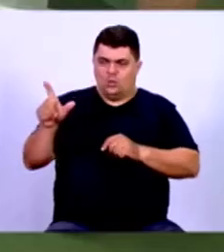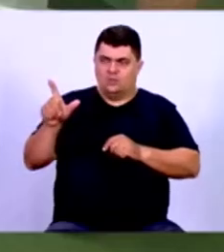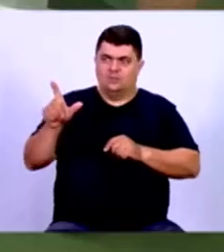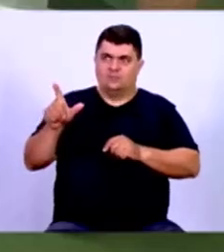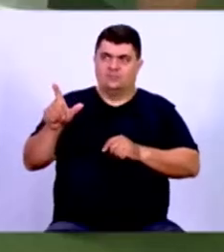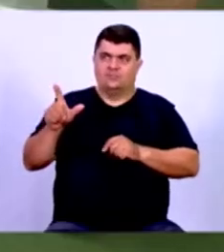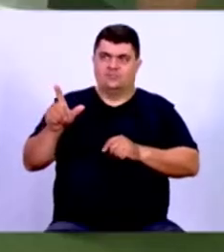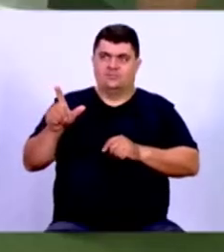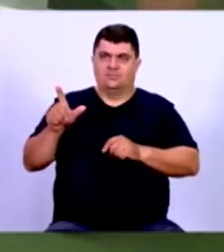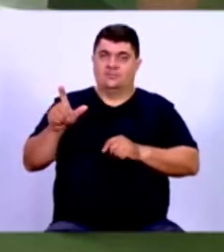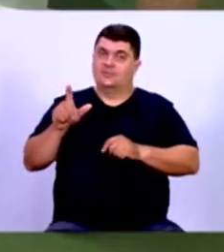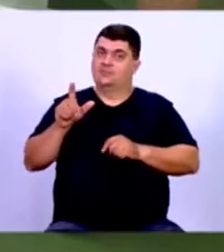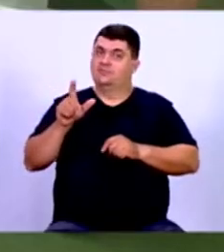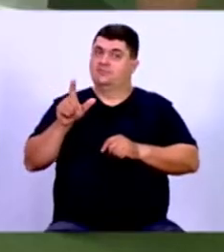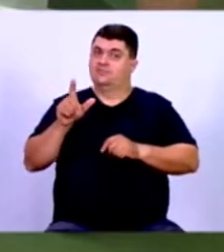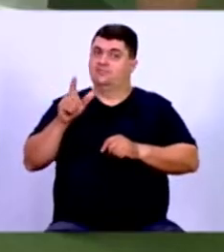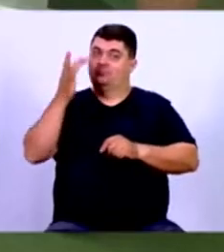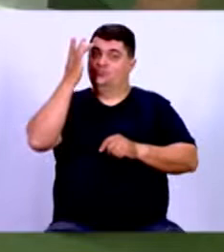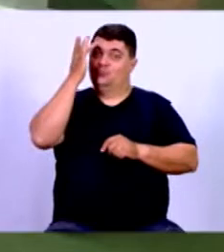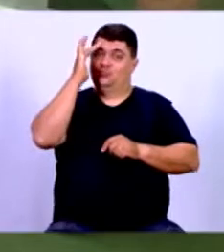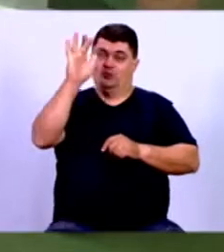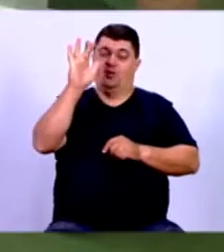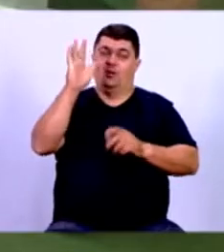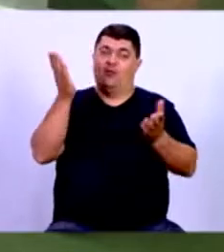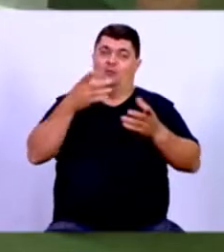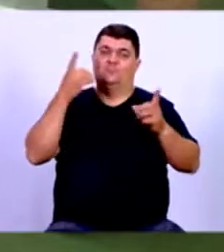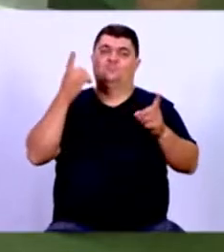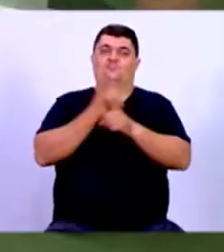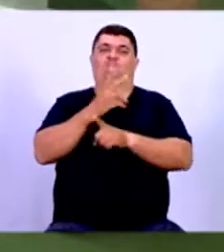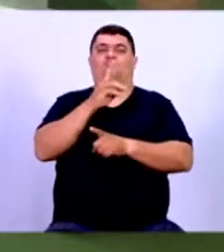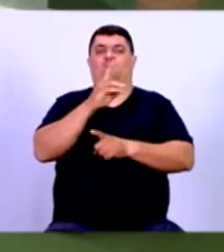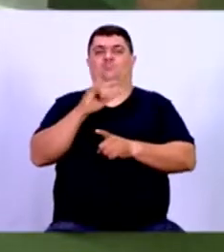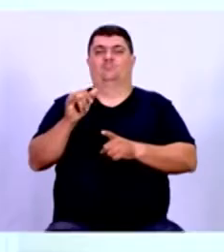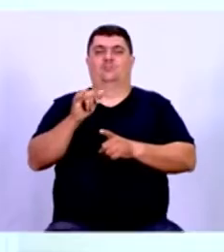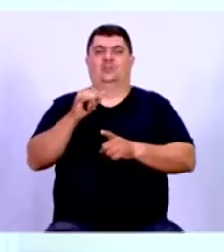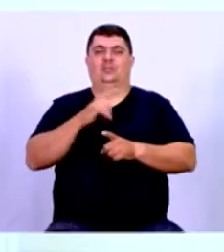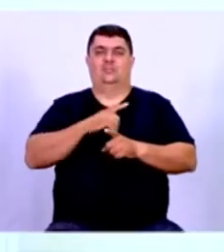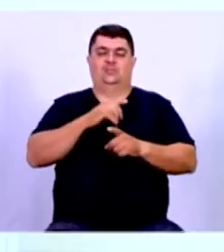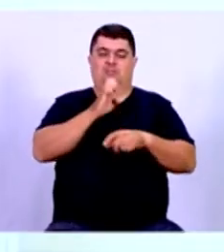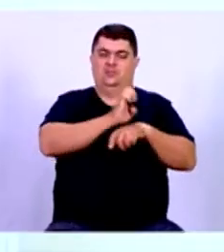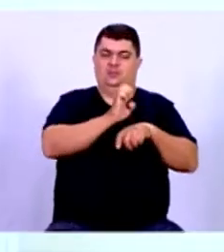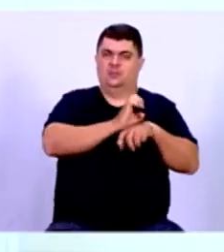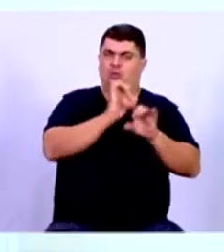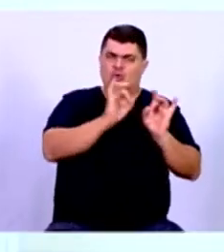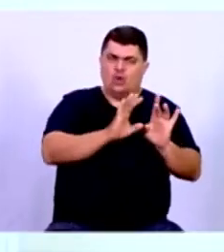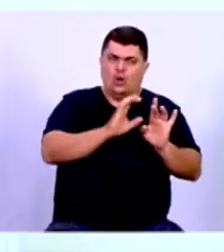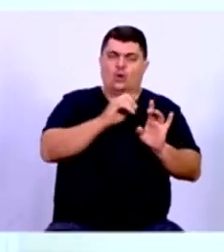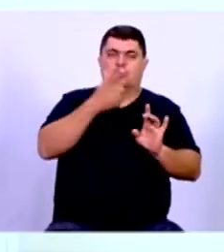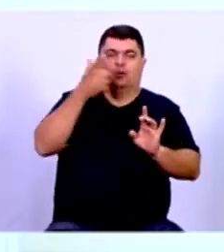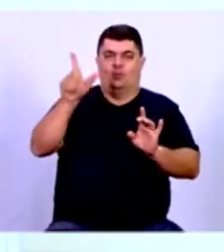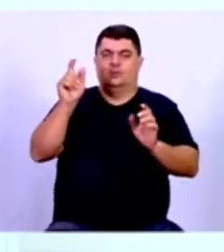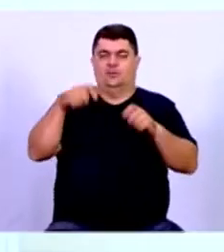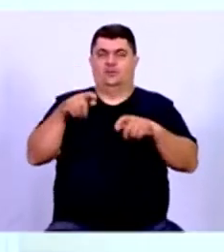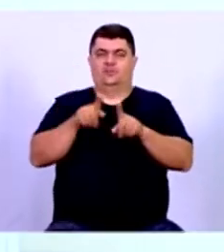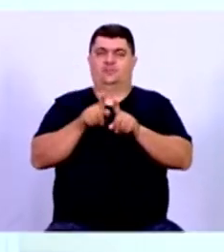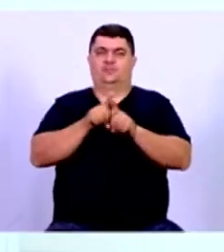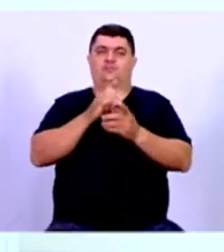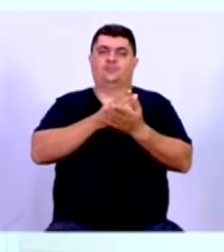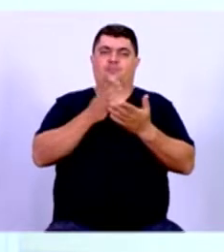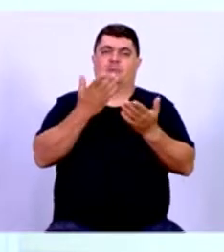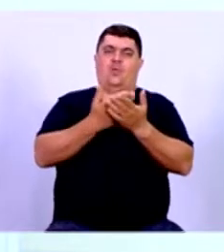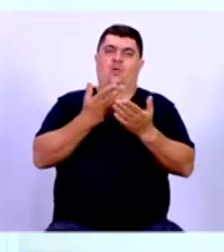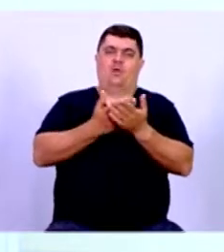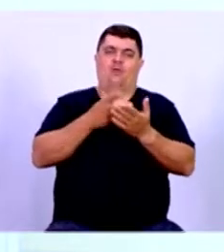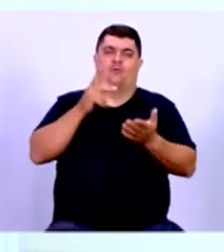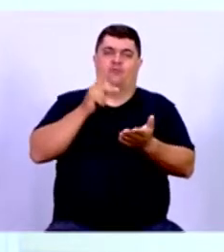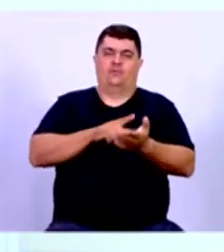professora? Será? Vamos descobrir na aula de hoje se temos alternativa ou se não temos alternativa. E para começar a nossa aula de